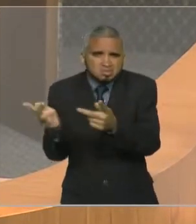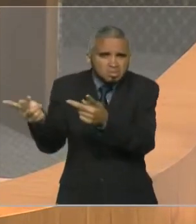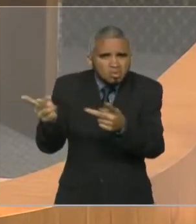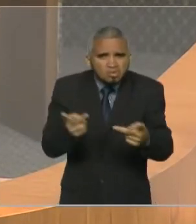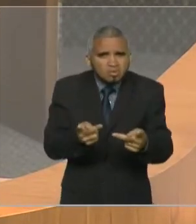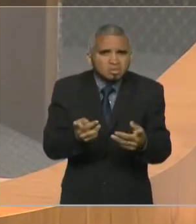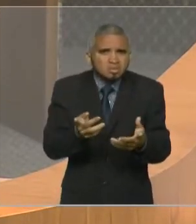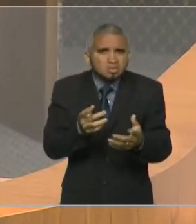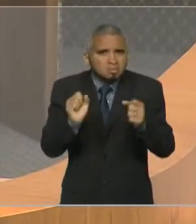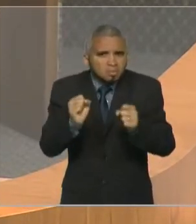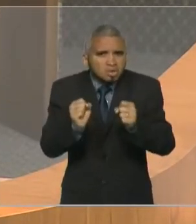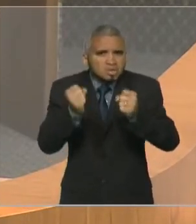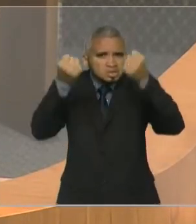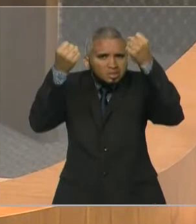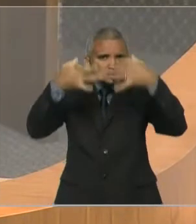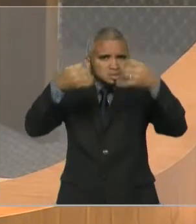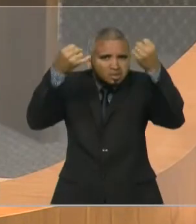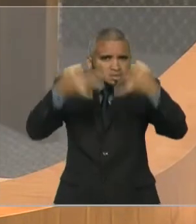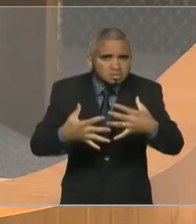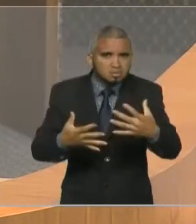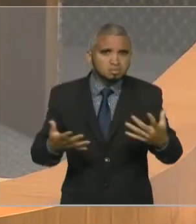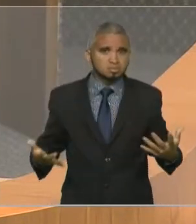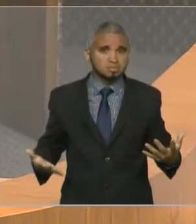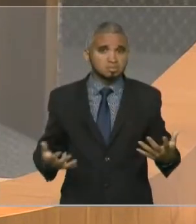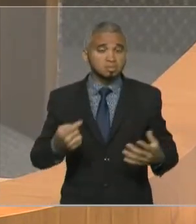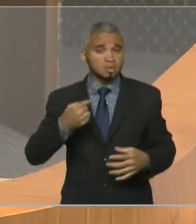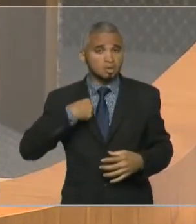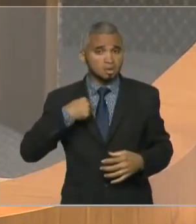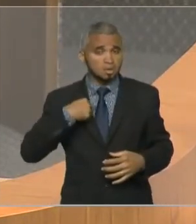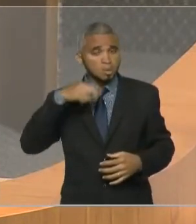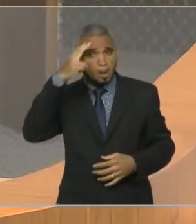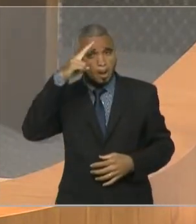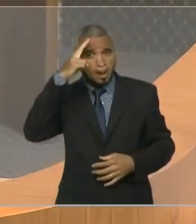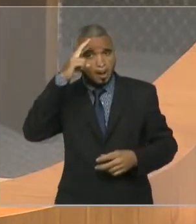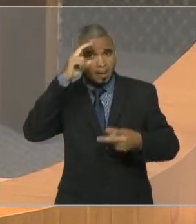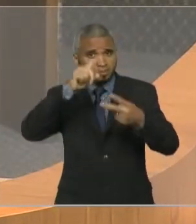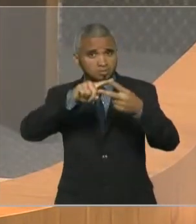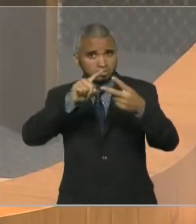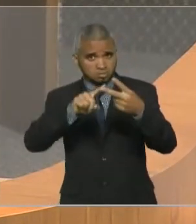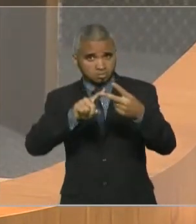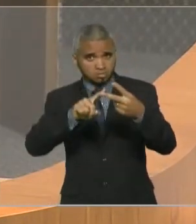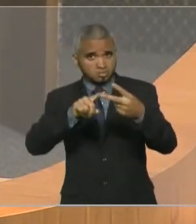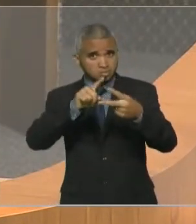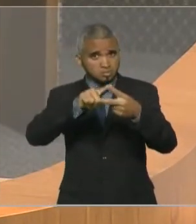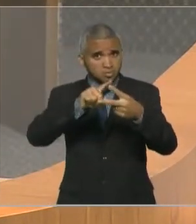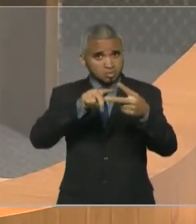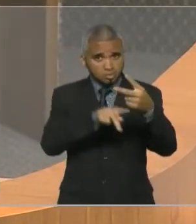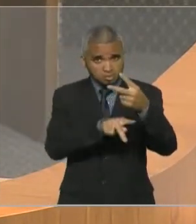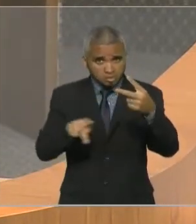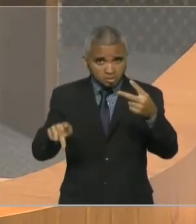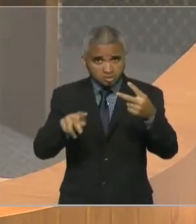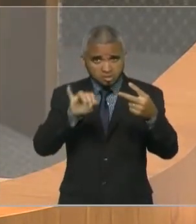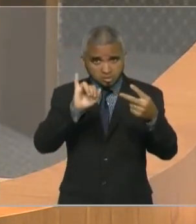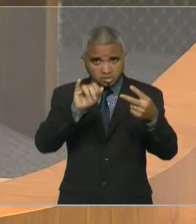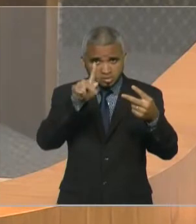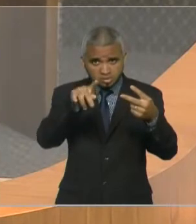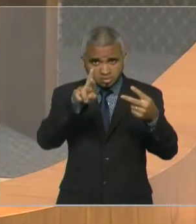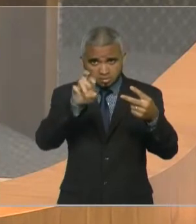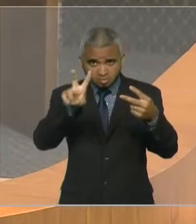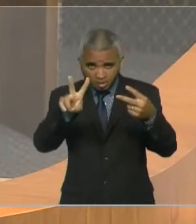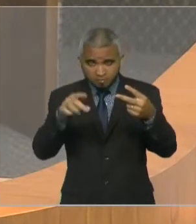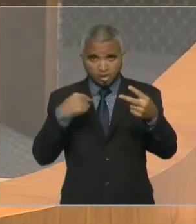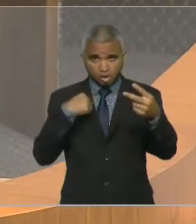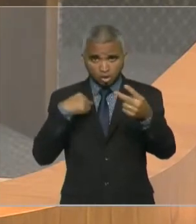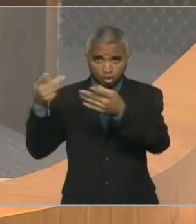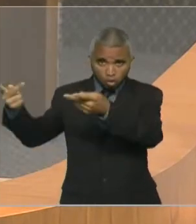encaminhamento, senhoras e senhores deputados, lembrando duas coisas a vossas excelências. O presidente do IPREV, que eu estou convidando para